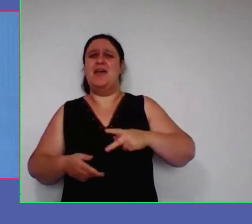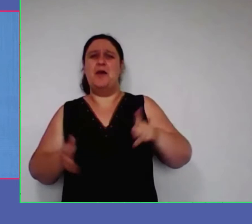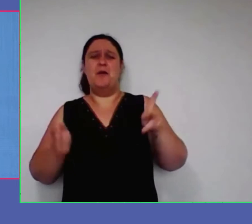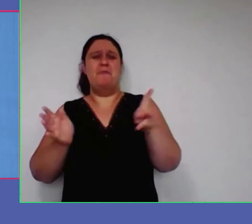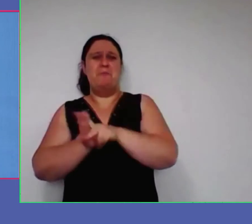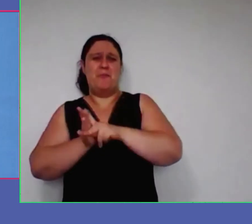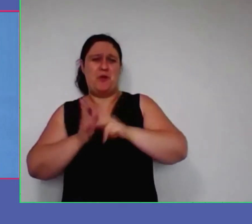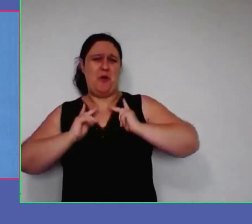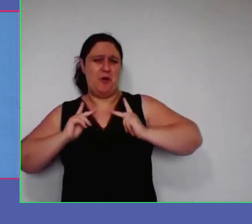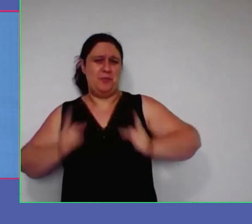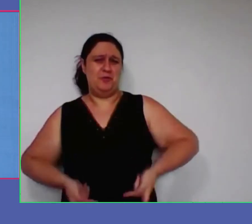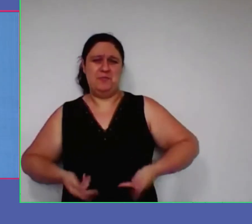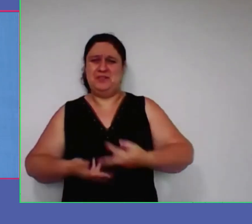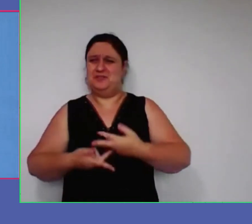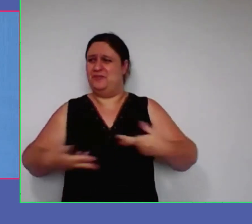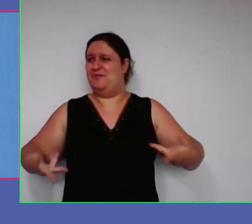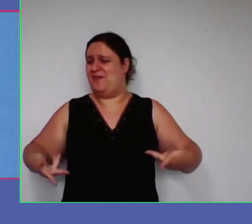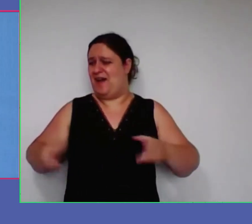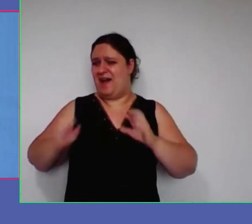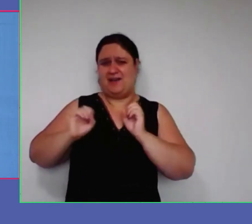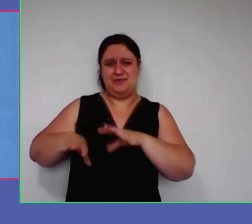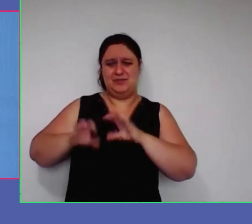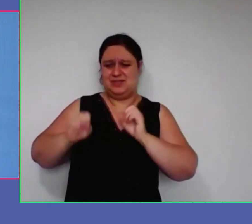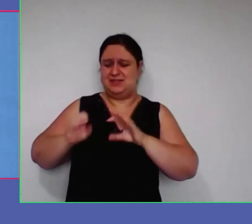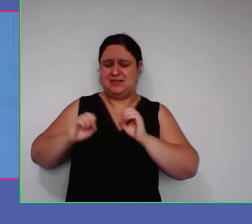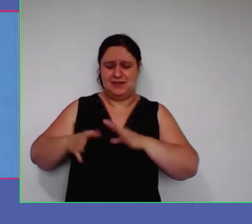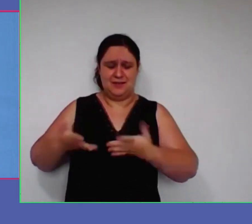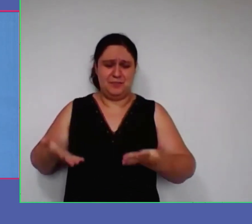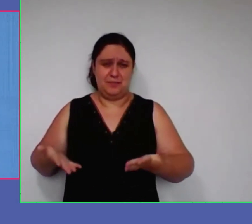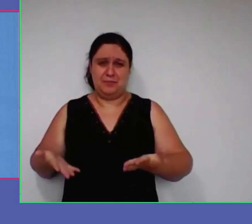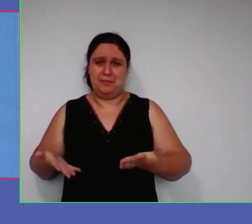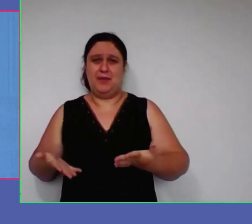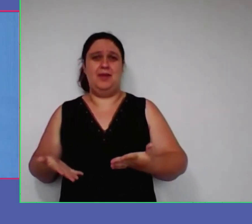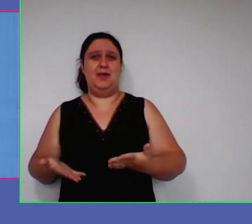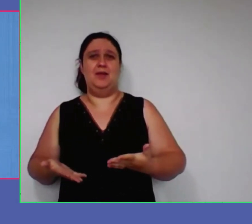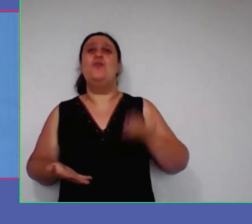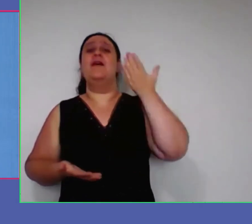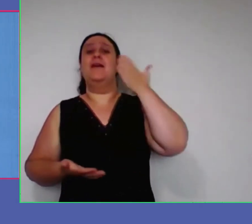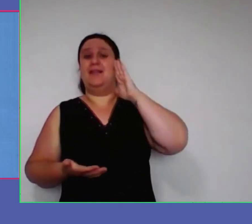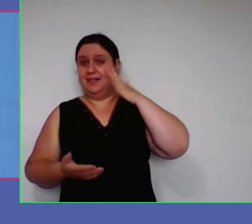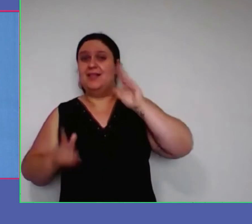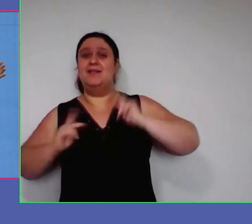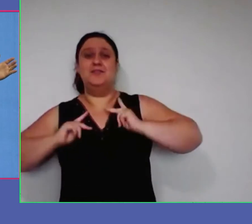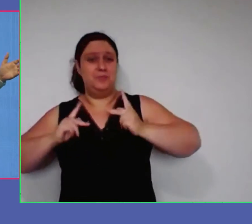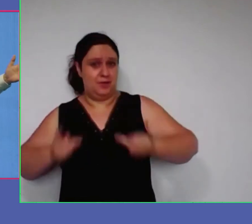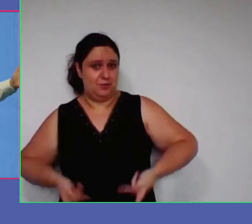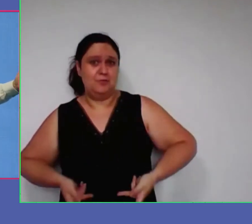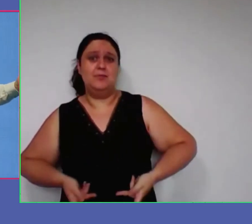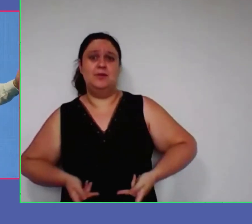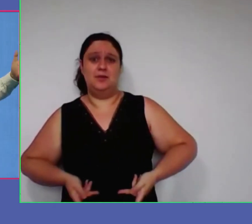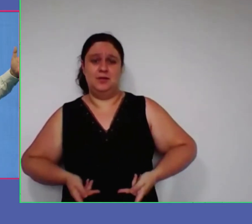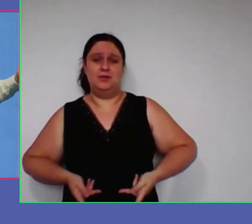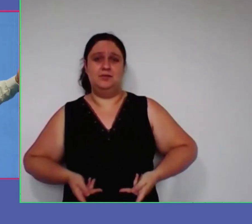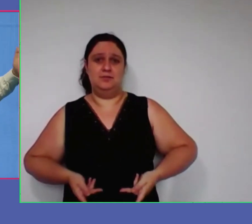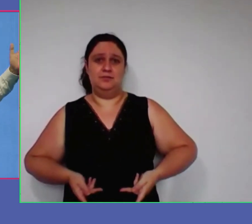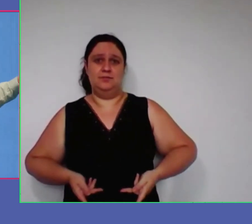dos homens, né? Muitas interpretações humanas. O Pentateuco